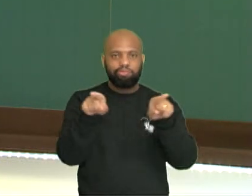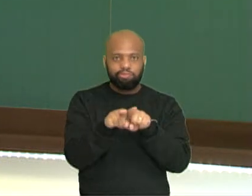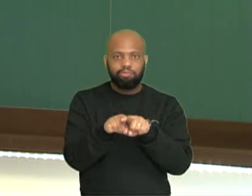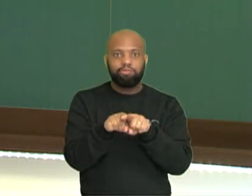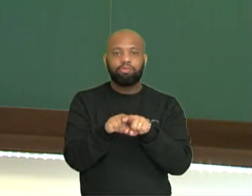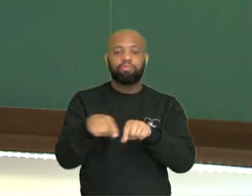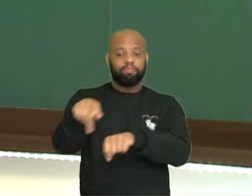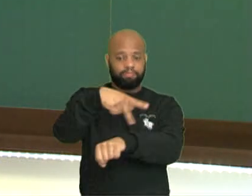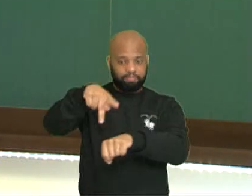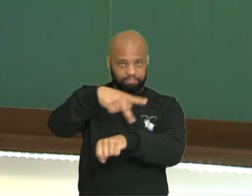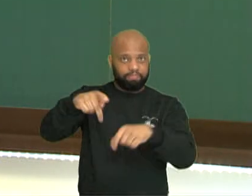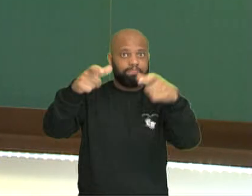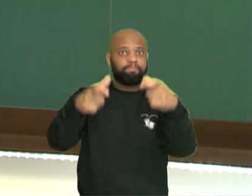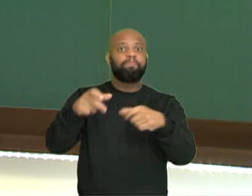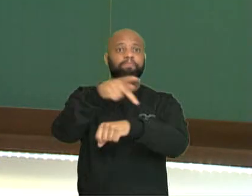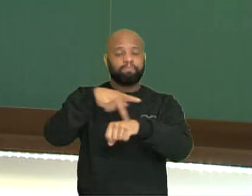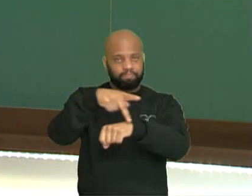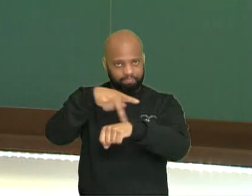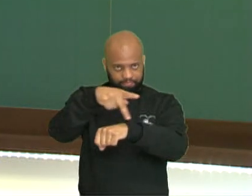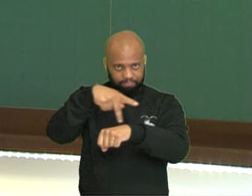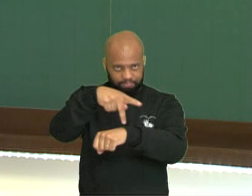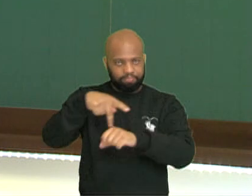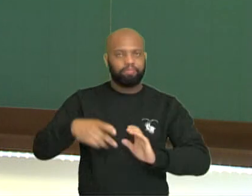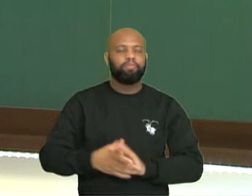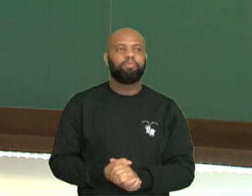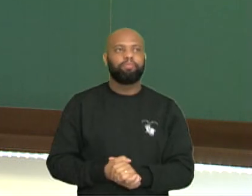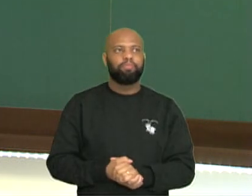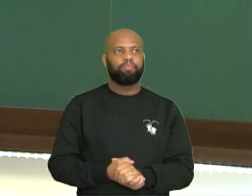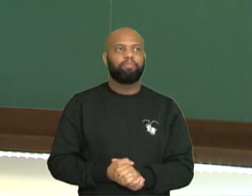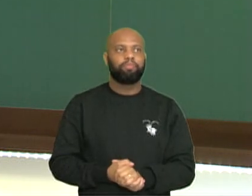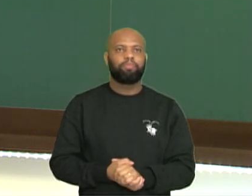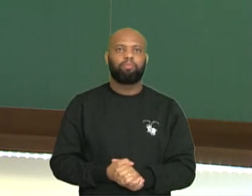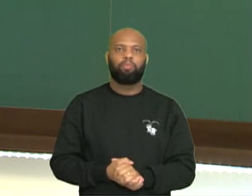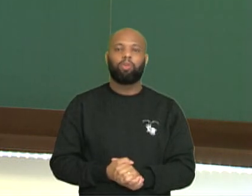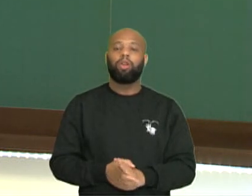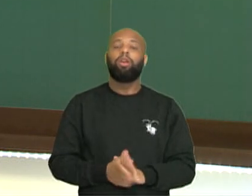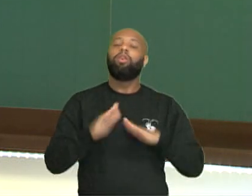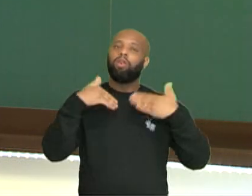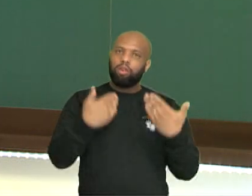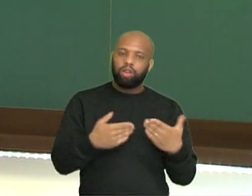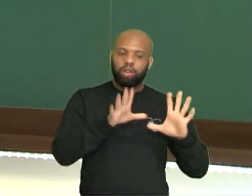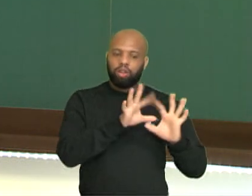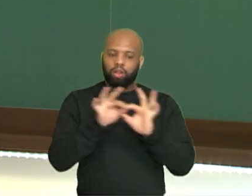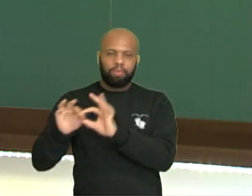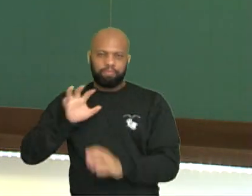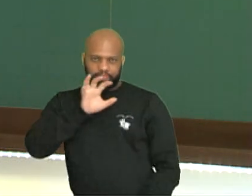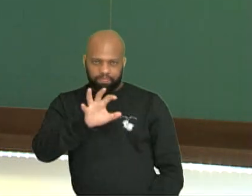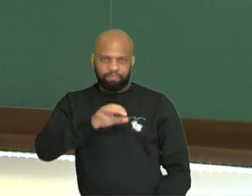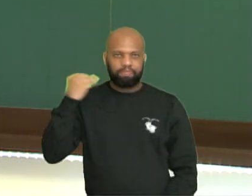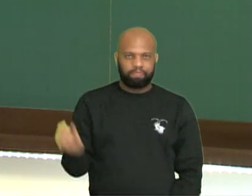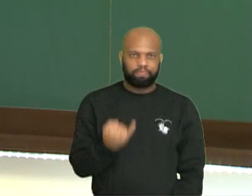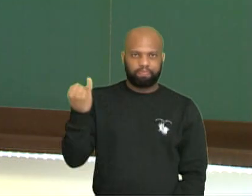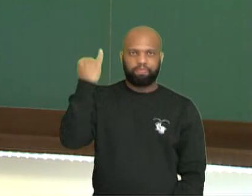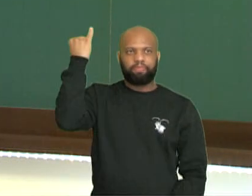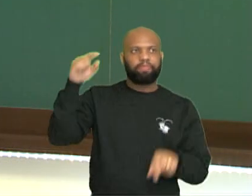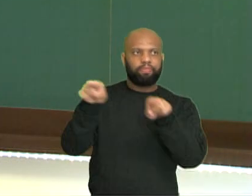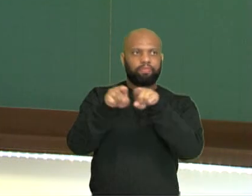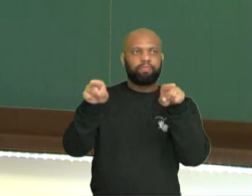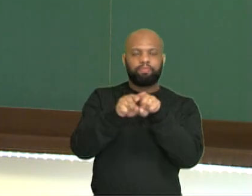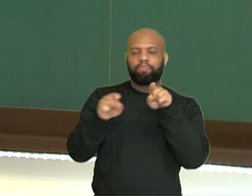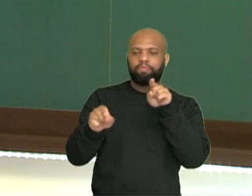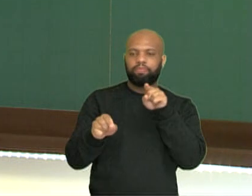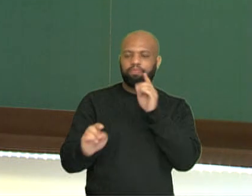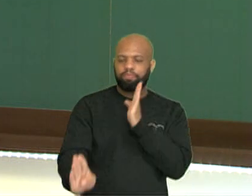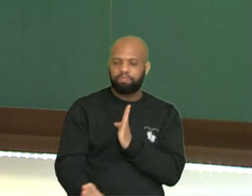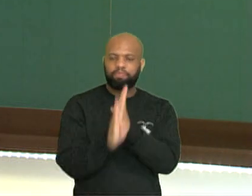localização de um país, unidade então territorial. Dentro desse contexto, também é importante a gente buscar a